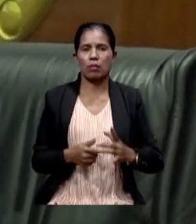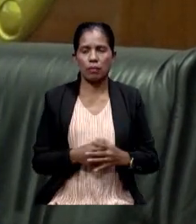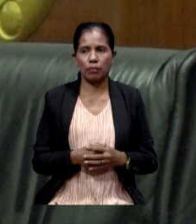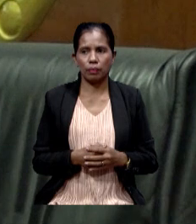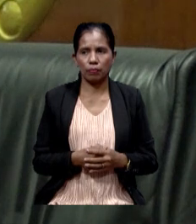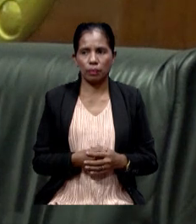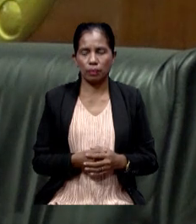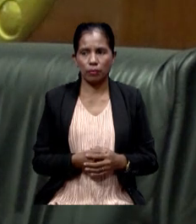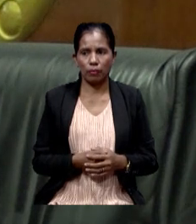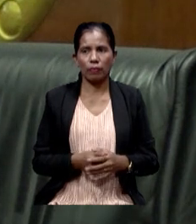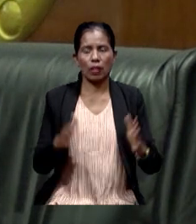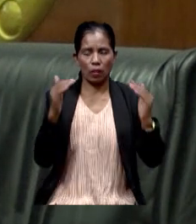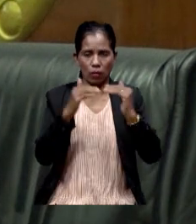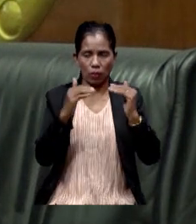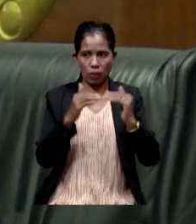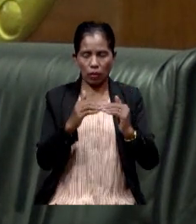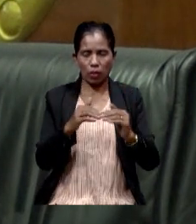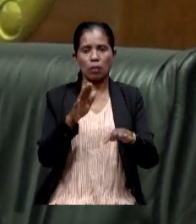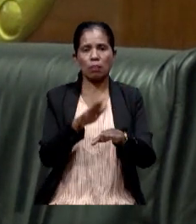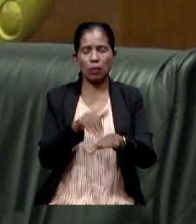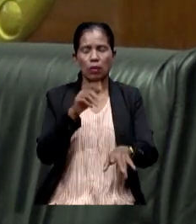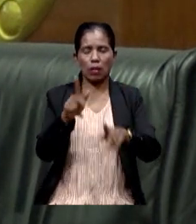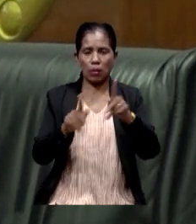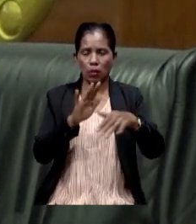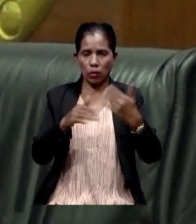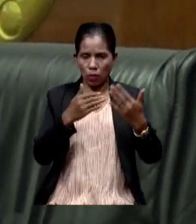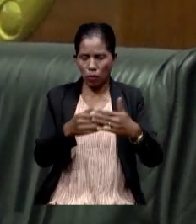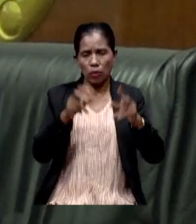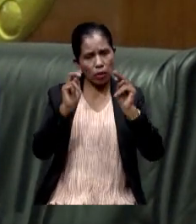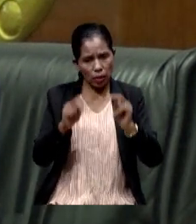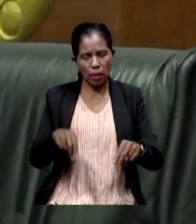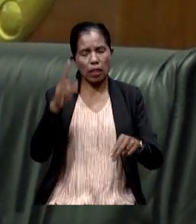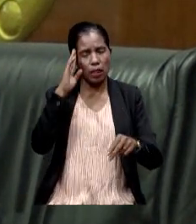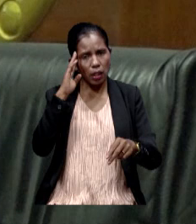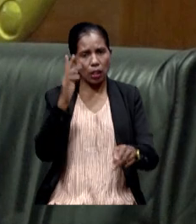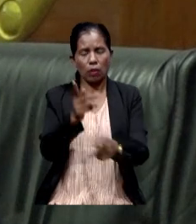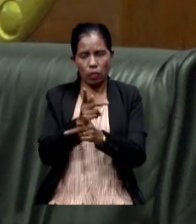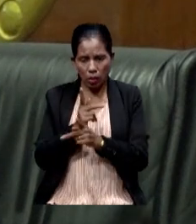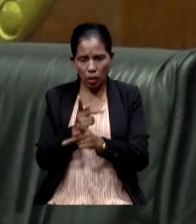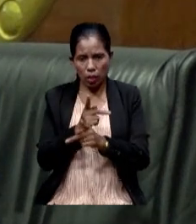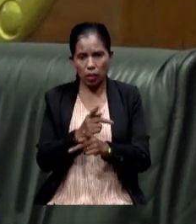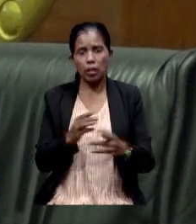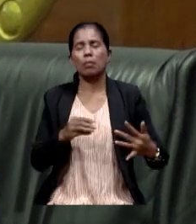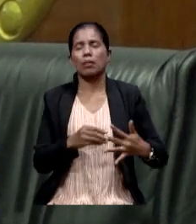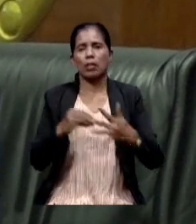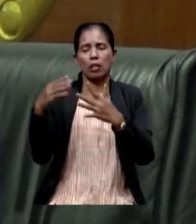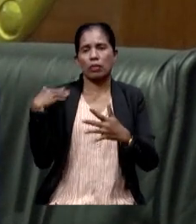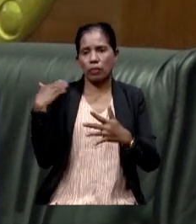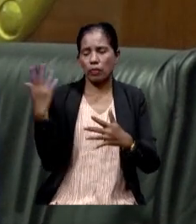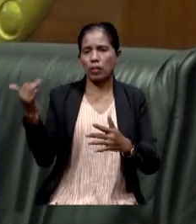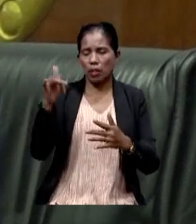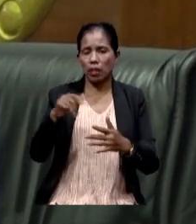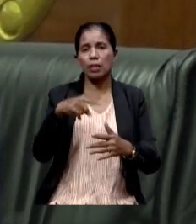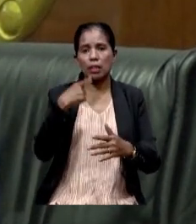en conferencia de imprensa para tu komunidad itu to to ten ki hatene cuidado liu ten ali joven sira o sedit makara